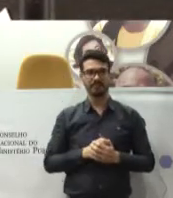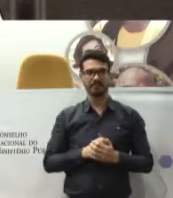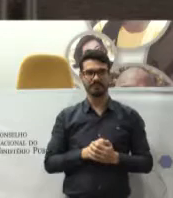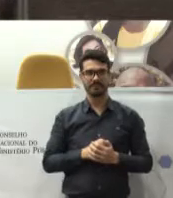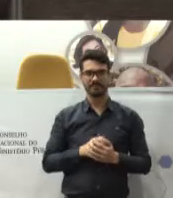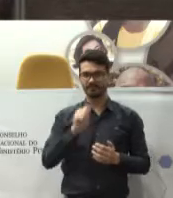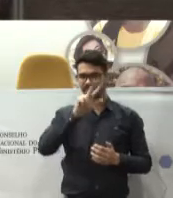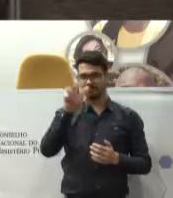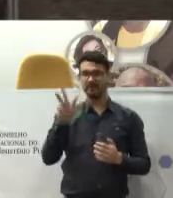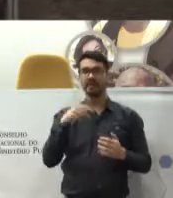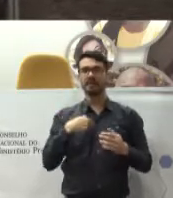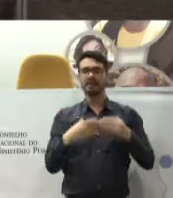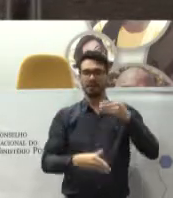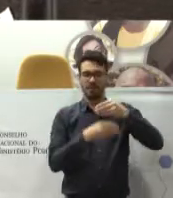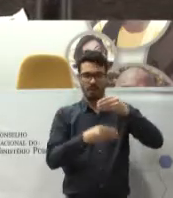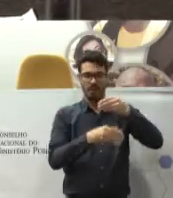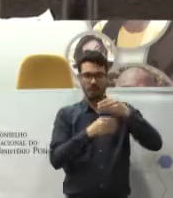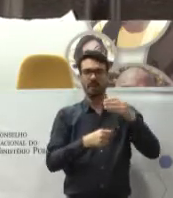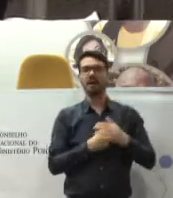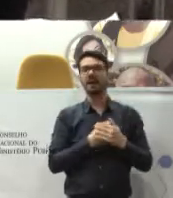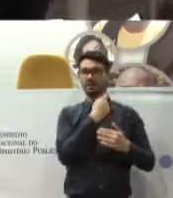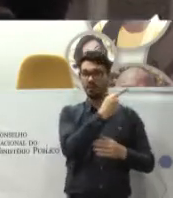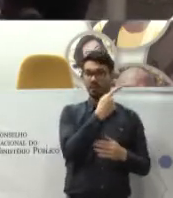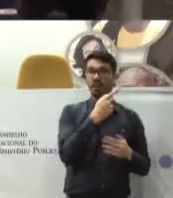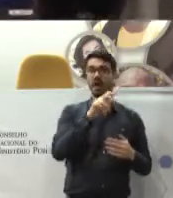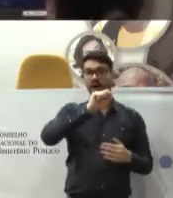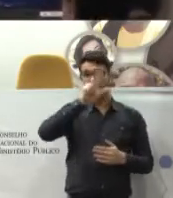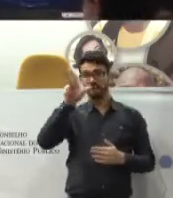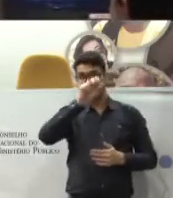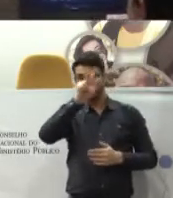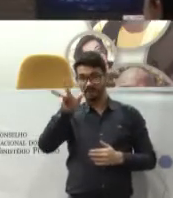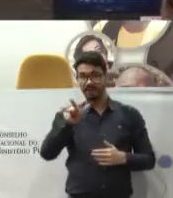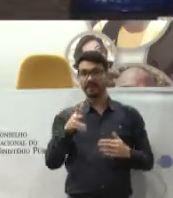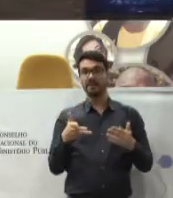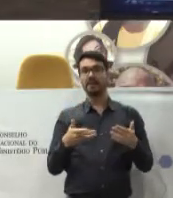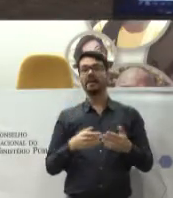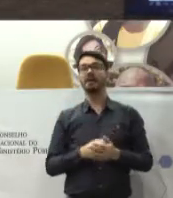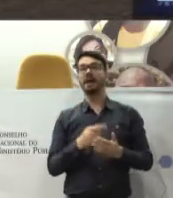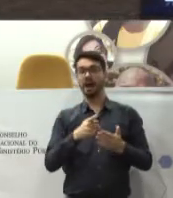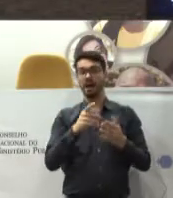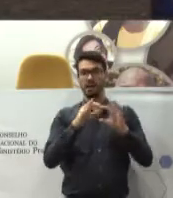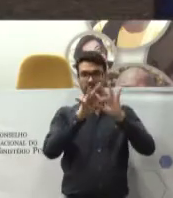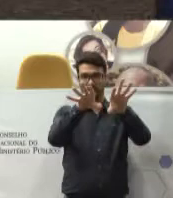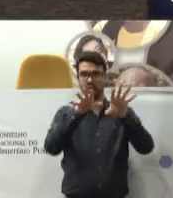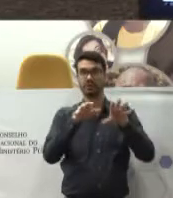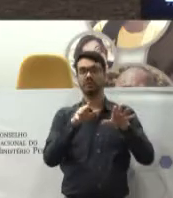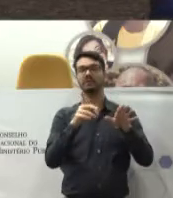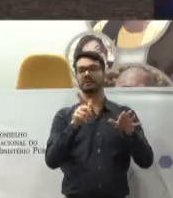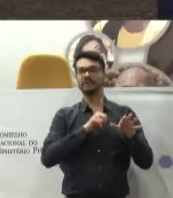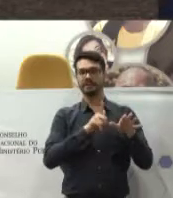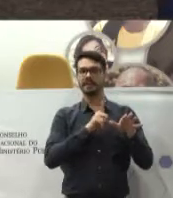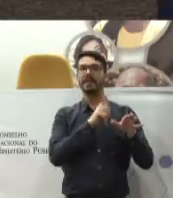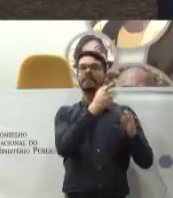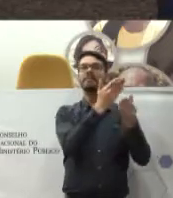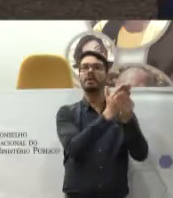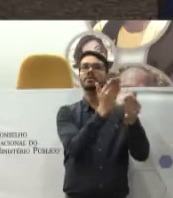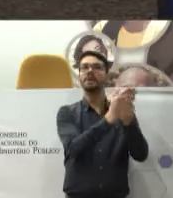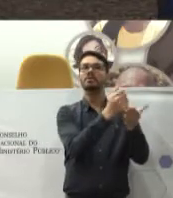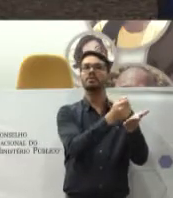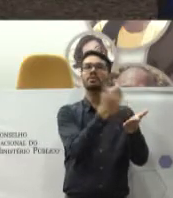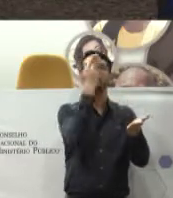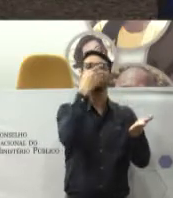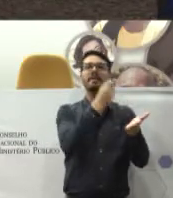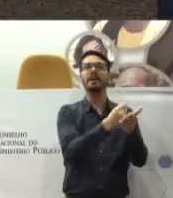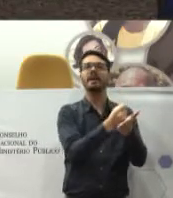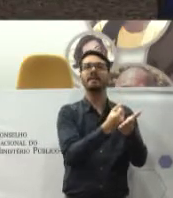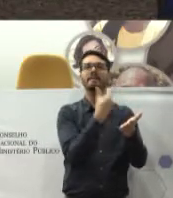incorporado, né? Foi incorporado por quê? Foi autorizado hoje pela Anvisa, né? Foi autorizado porque teve demanda judicial. E agora como é que faz?